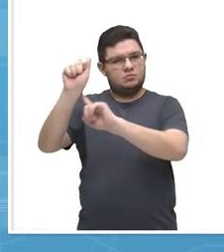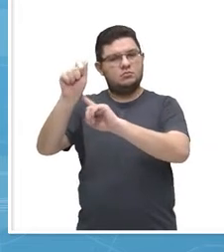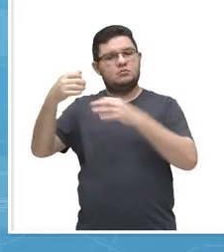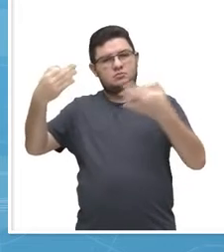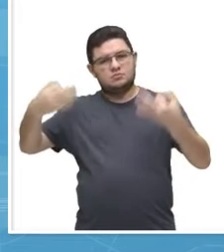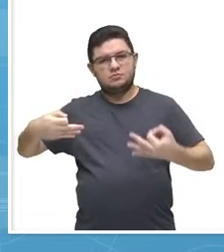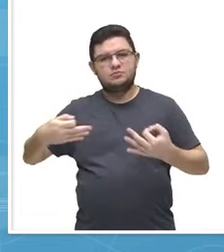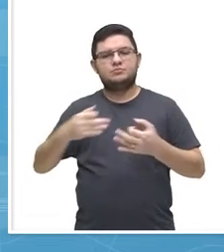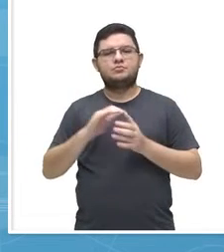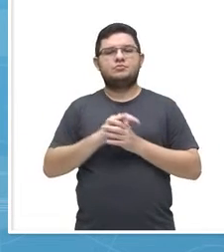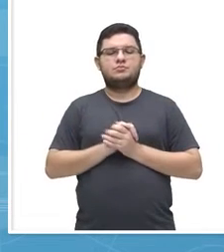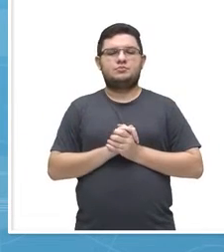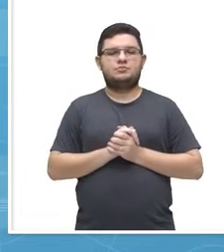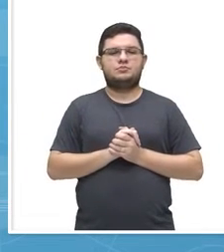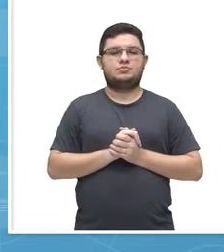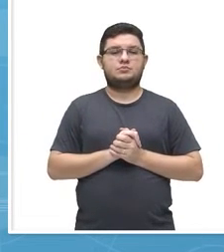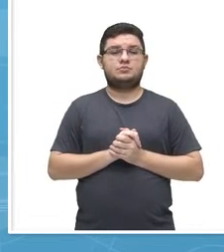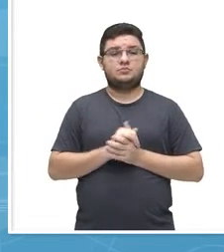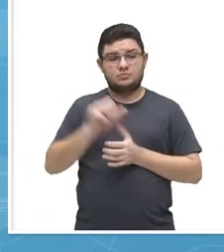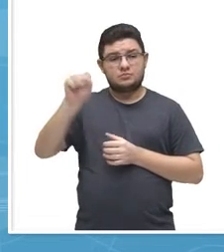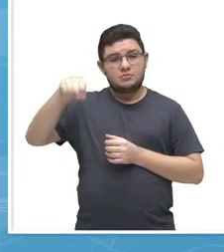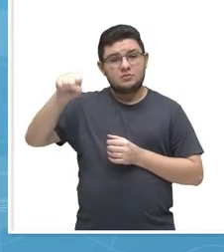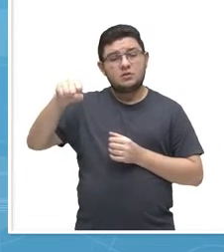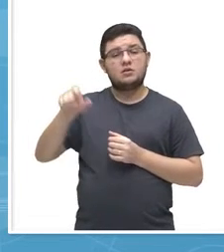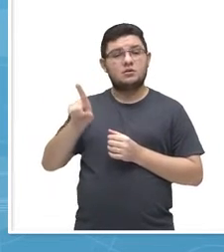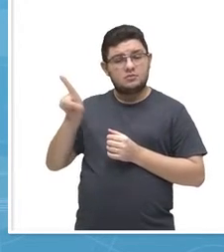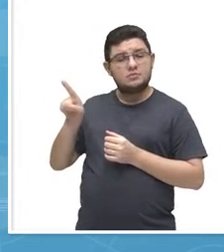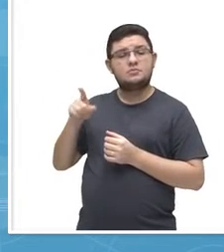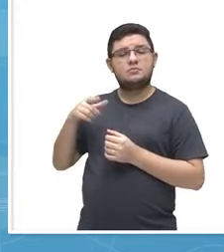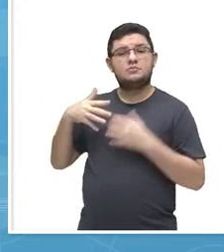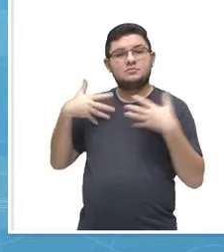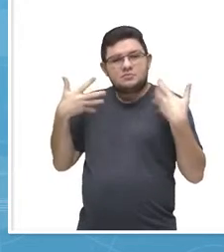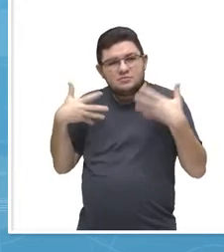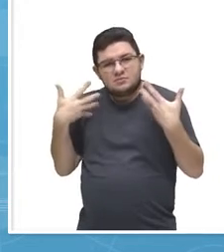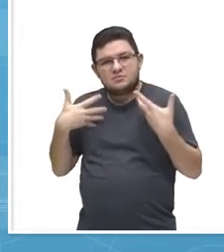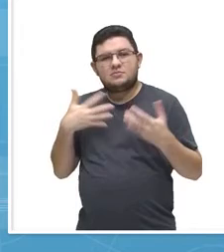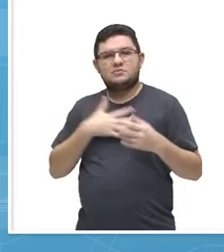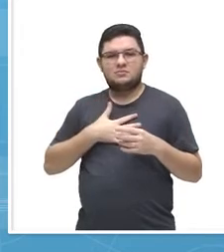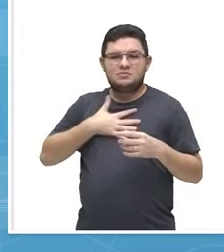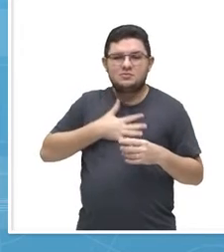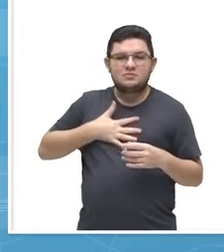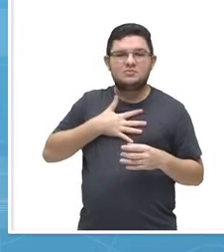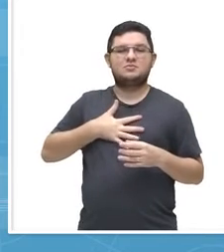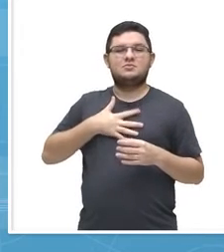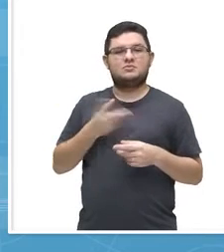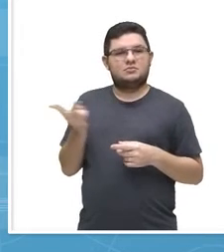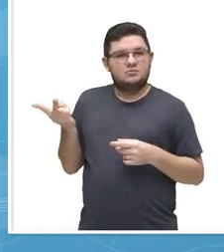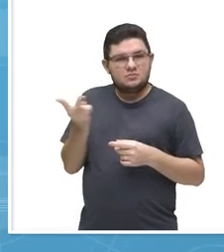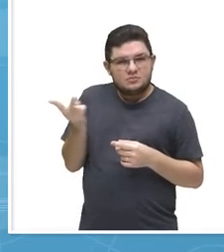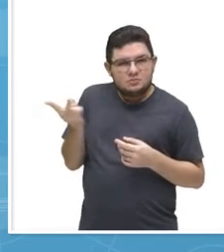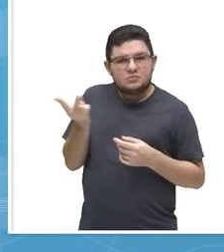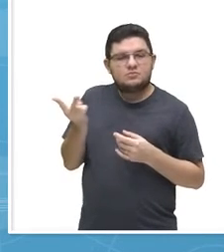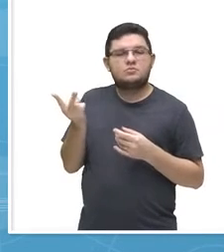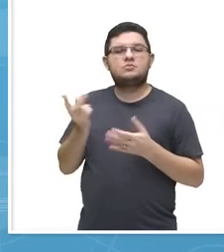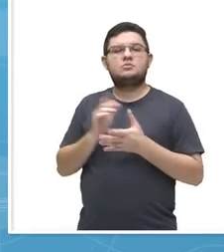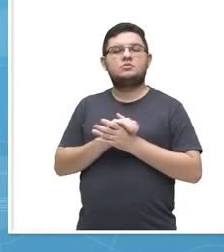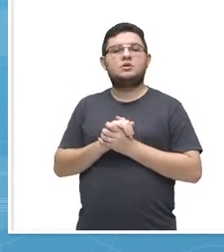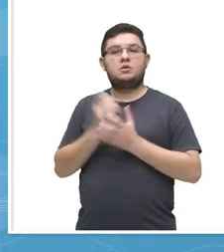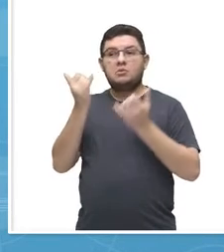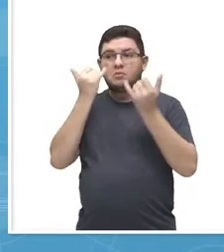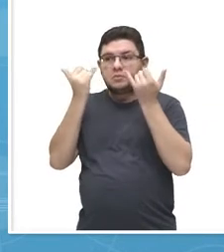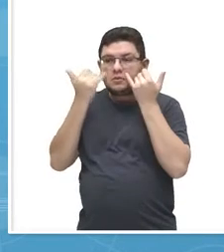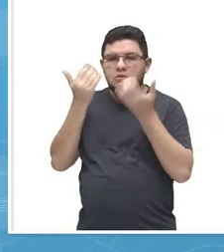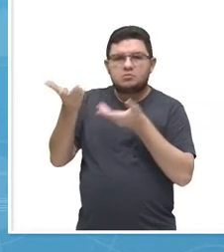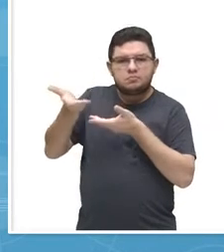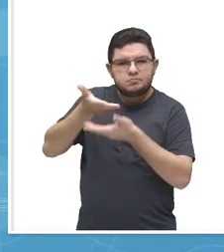Letter A, yes, they are. Elas estão apreciando, estão curtindo o tempo ali juntas, né? Conversando, atualizando as informações,